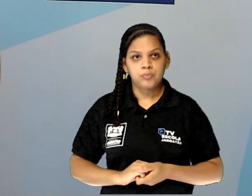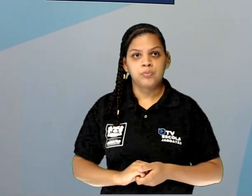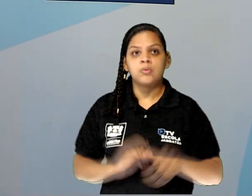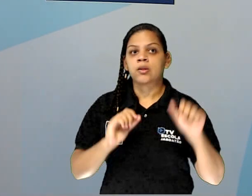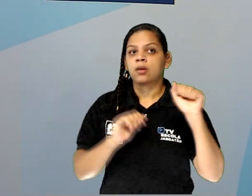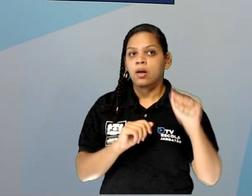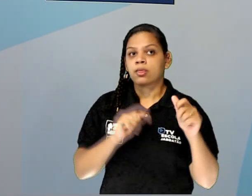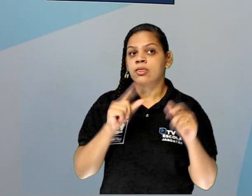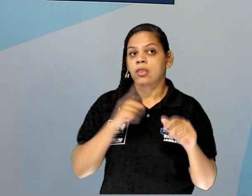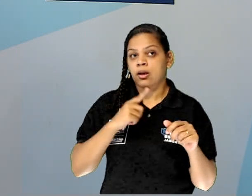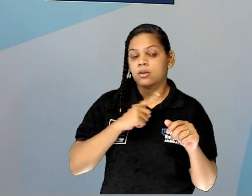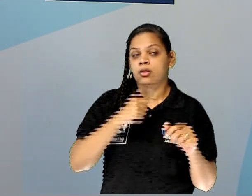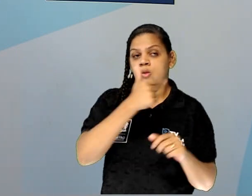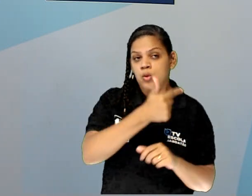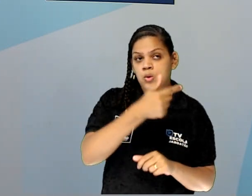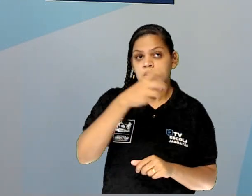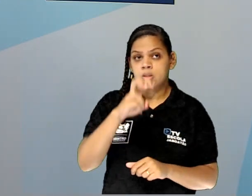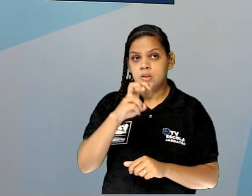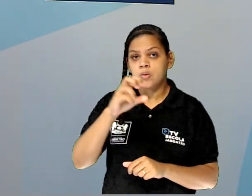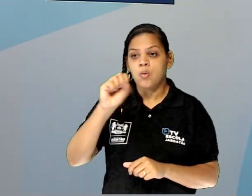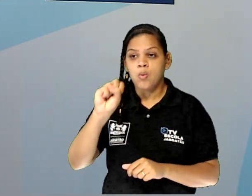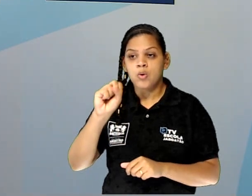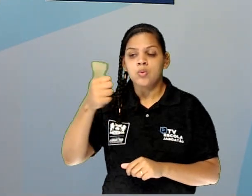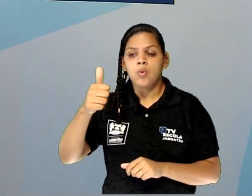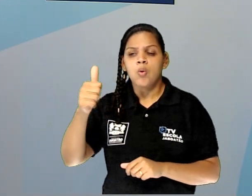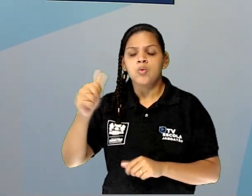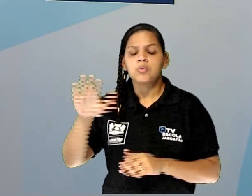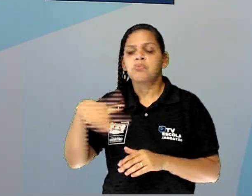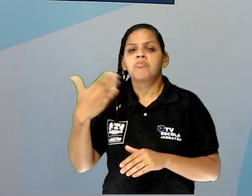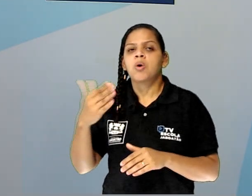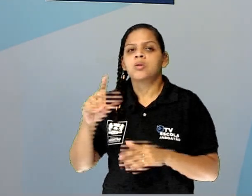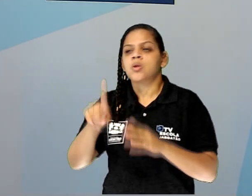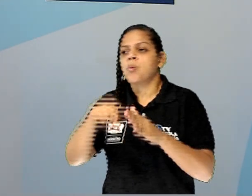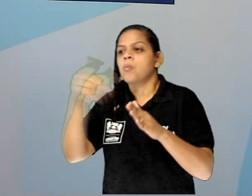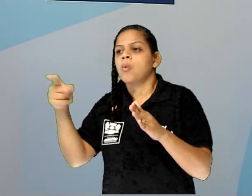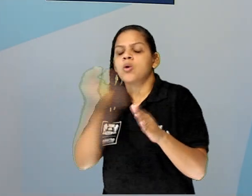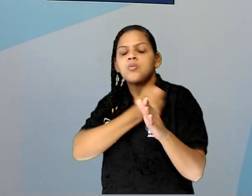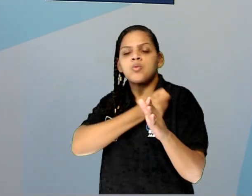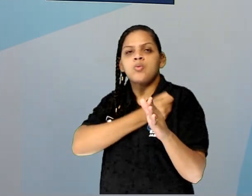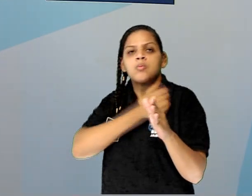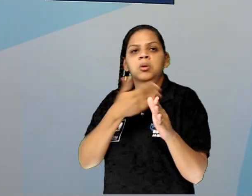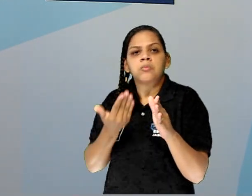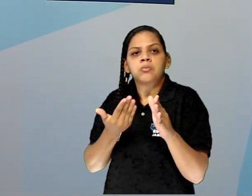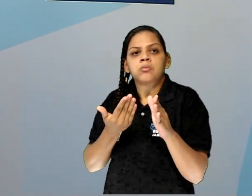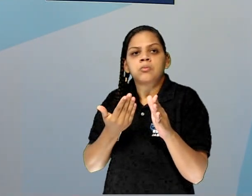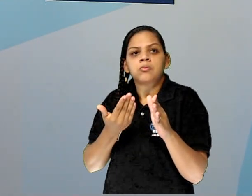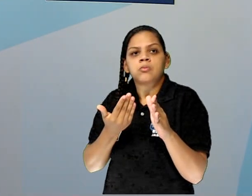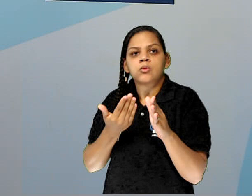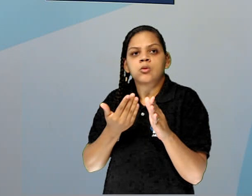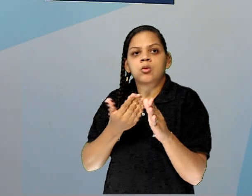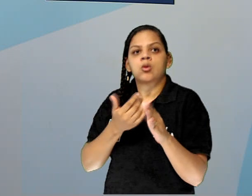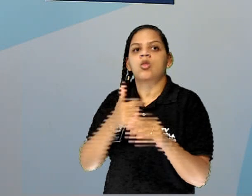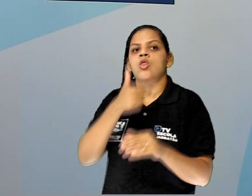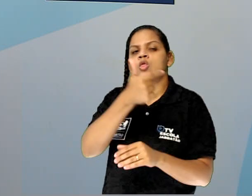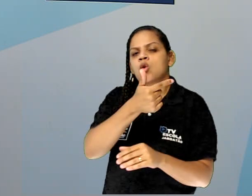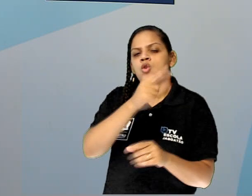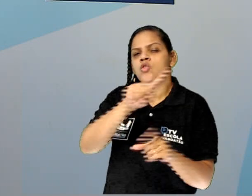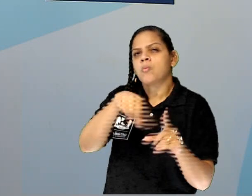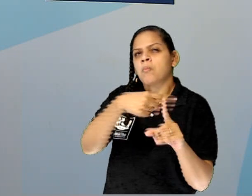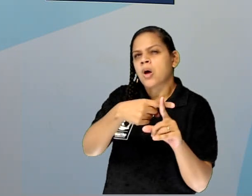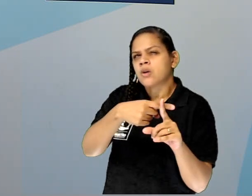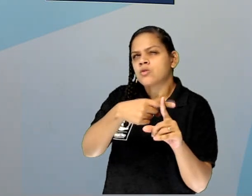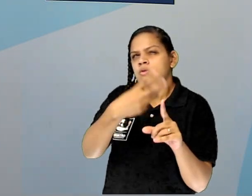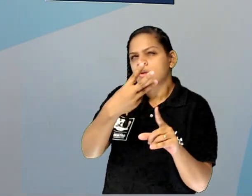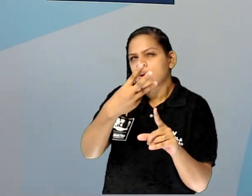5, 8, 11. Qual seria o próximo? Você olha assim, peraí, se eu preciso do próximo, 2 mais quanto para dar 5? 2 mais 3,